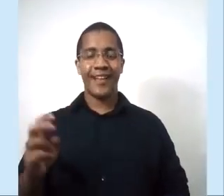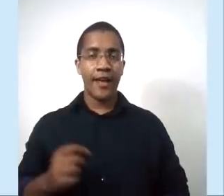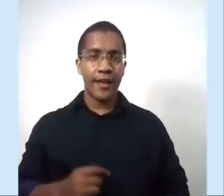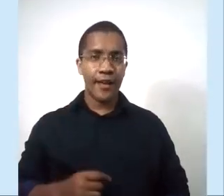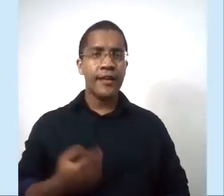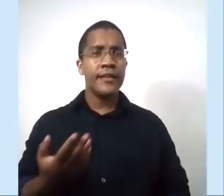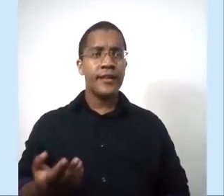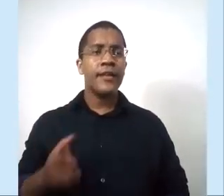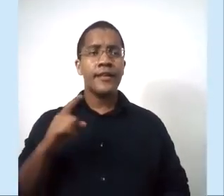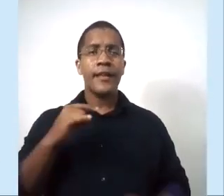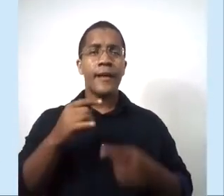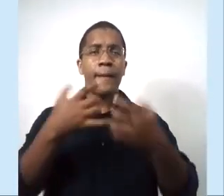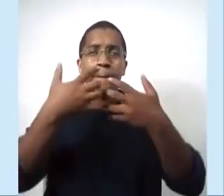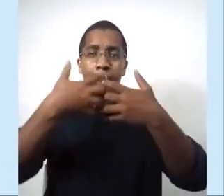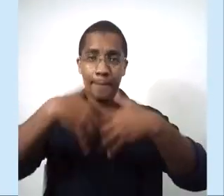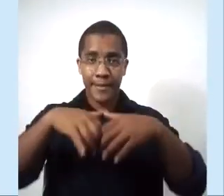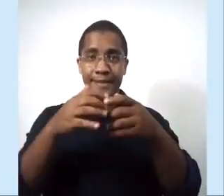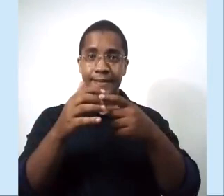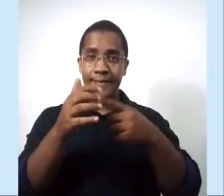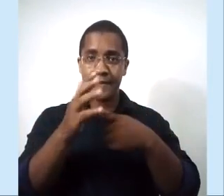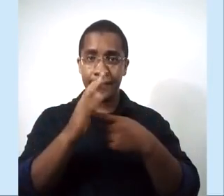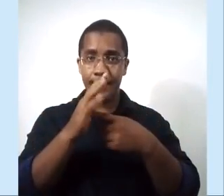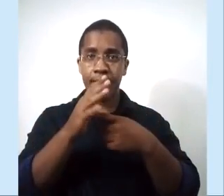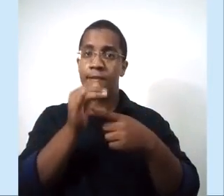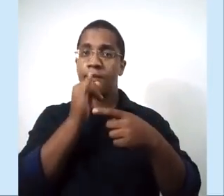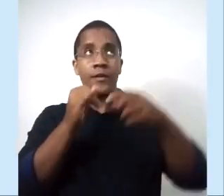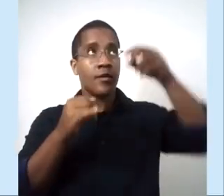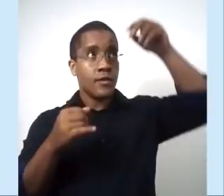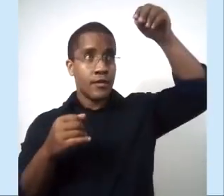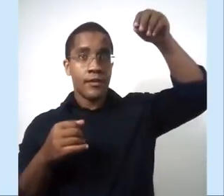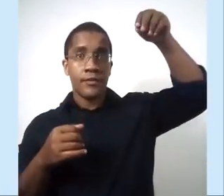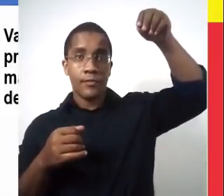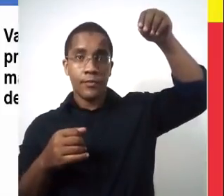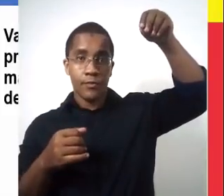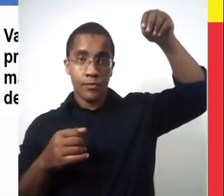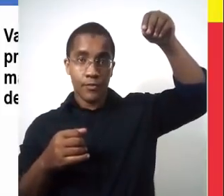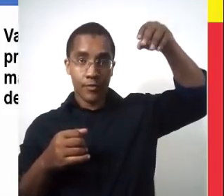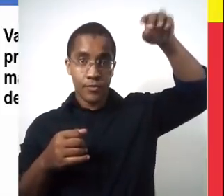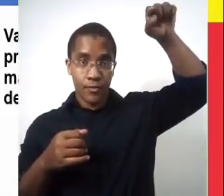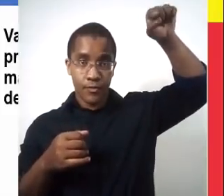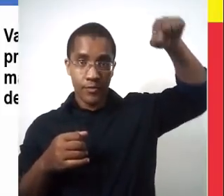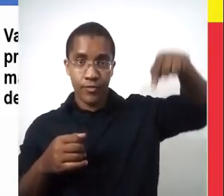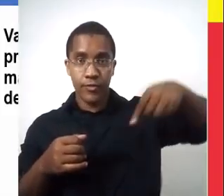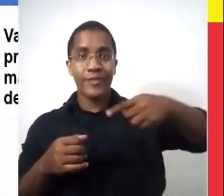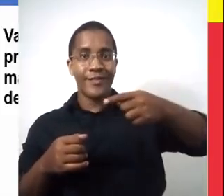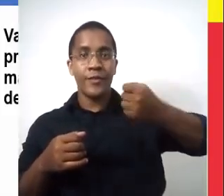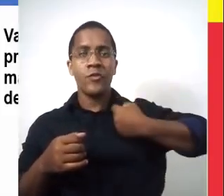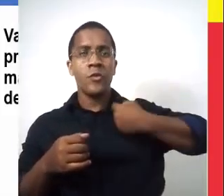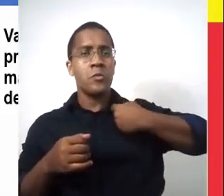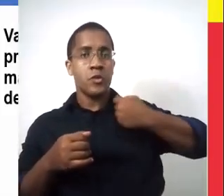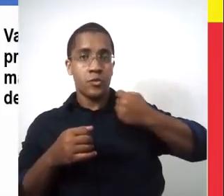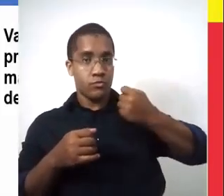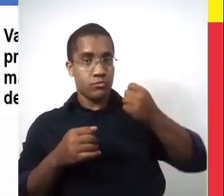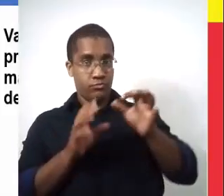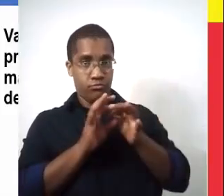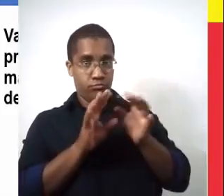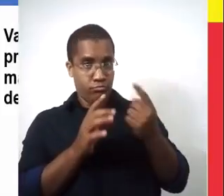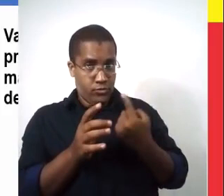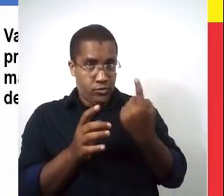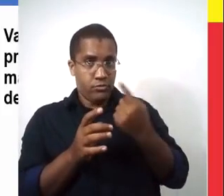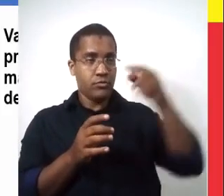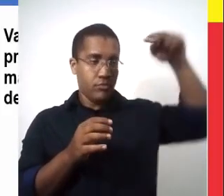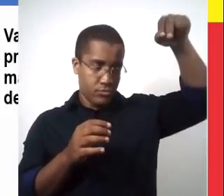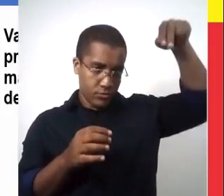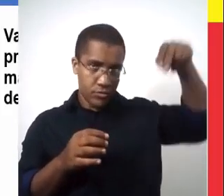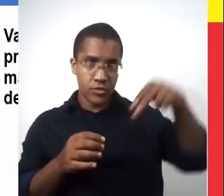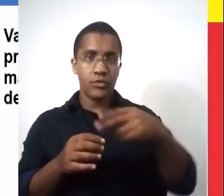máquina tem o seguinte, ó, onde ela entra são os valores independentes, ó, o 2, o 0, o